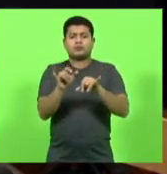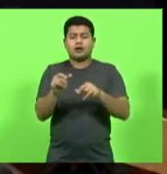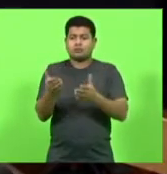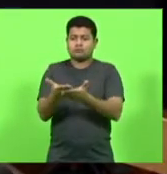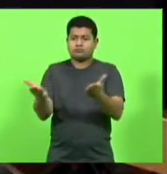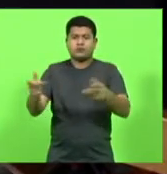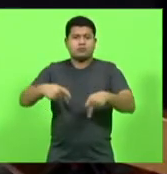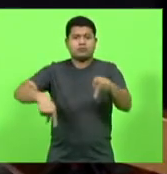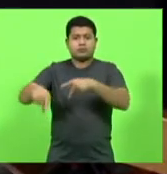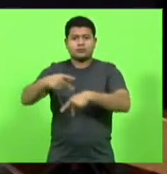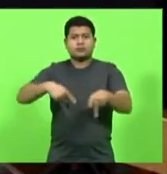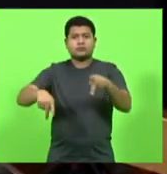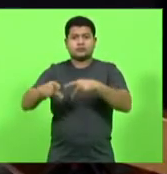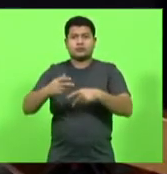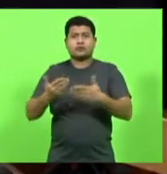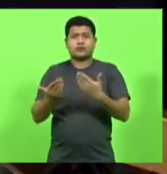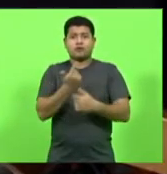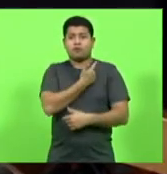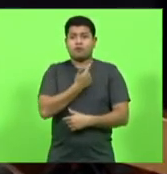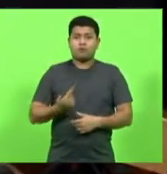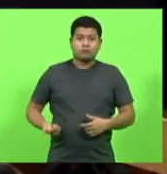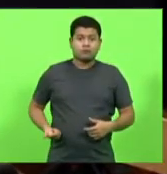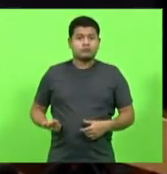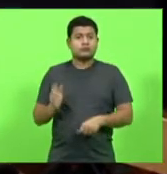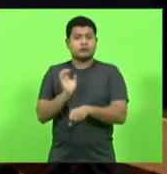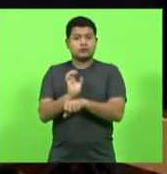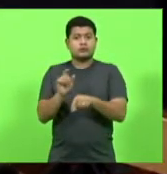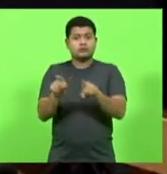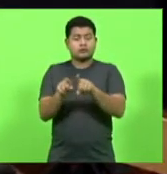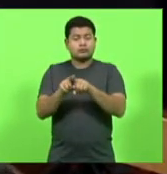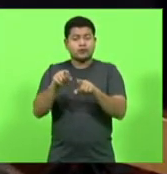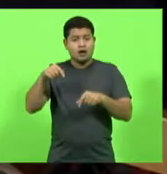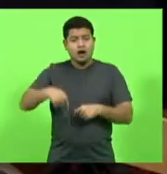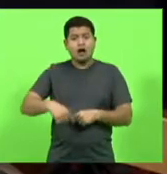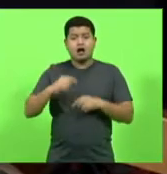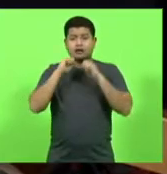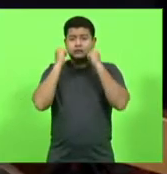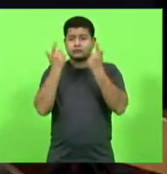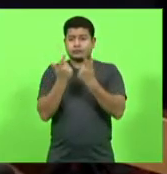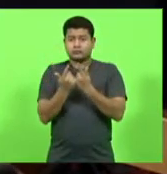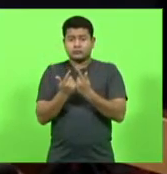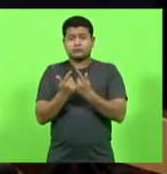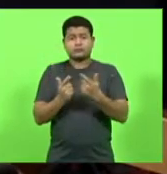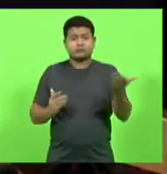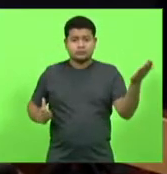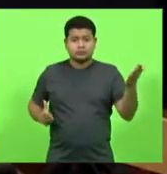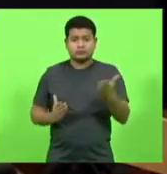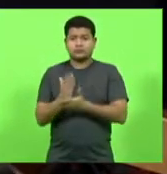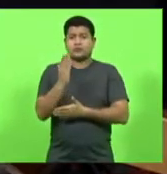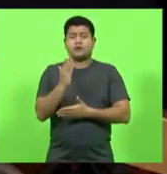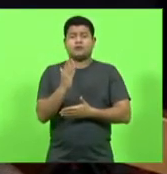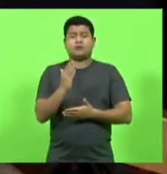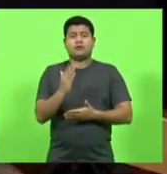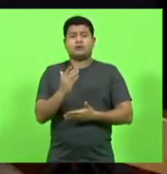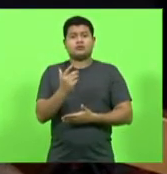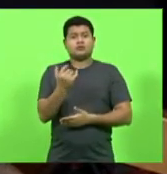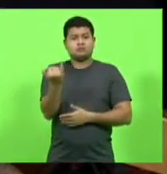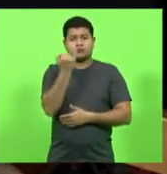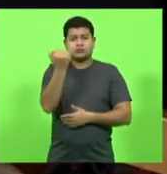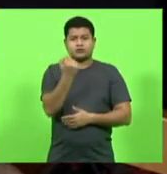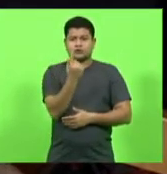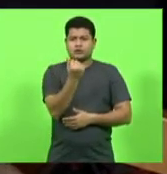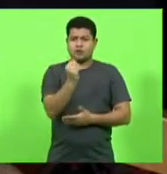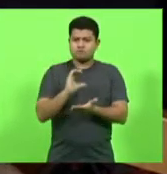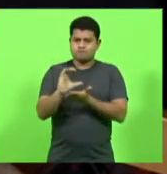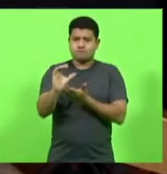população, pelo governo e também por este parlamento, pela aprovação deste importante aporte de 350